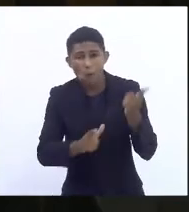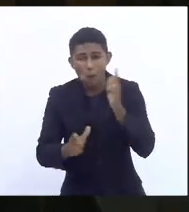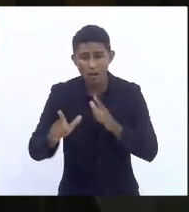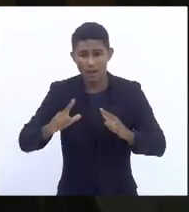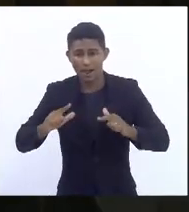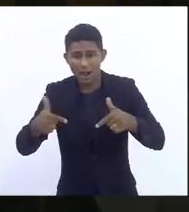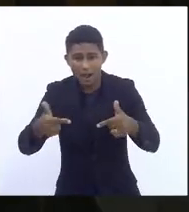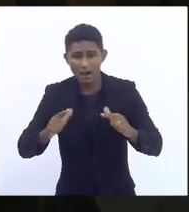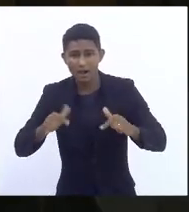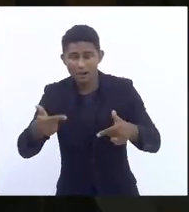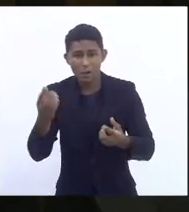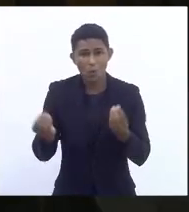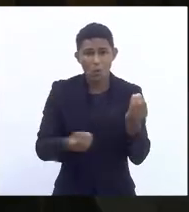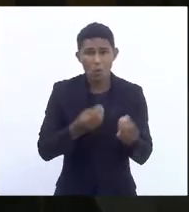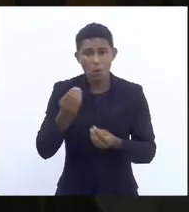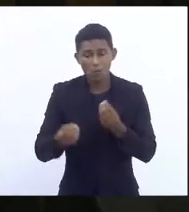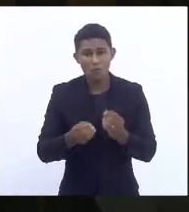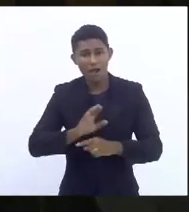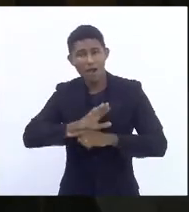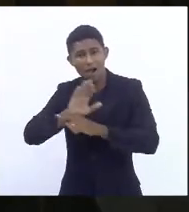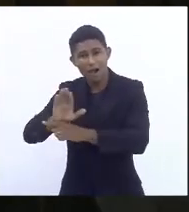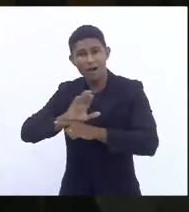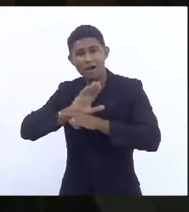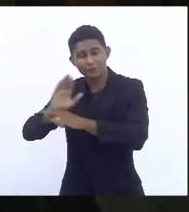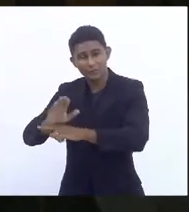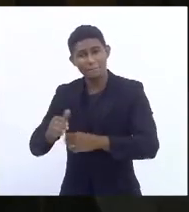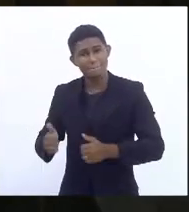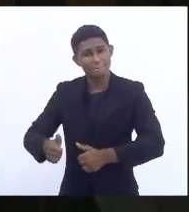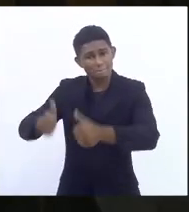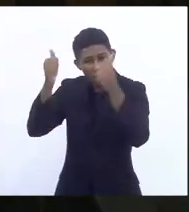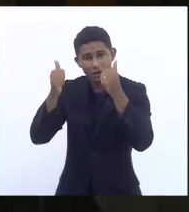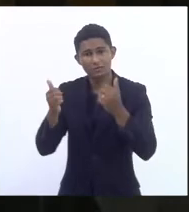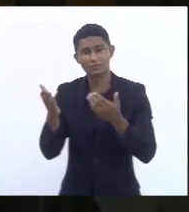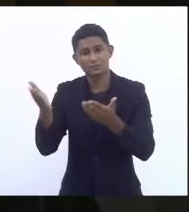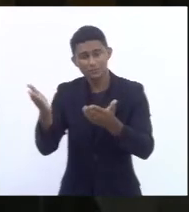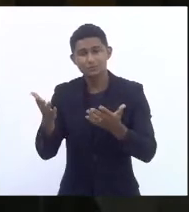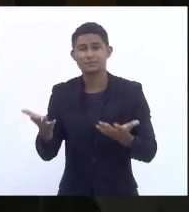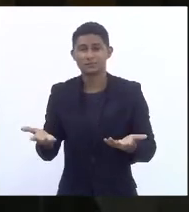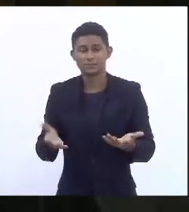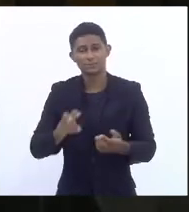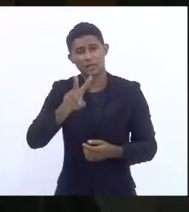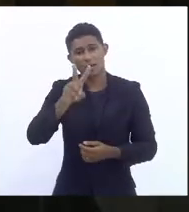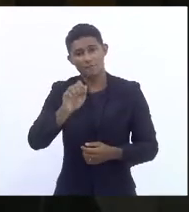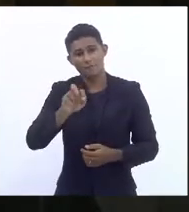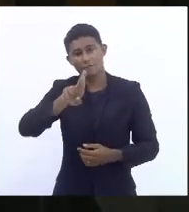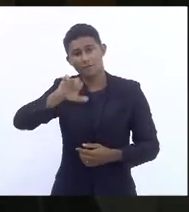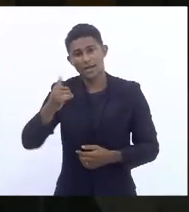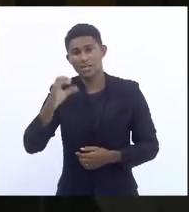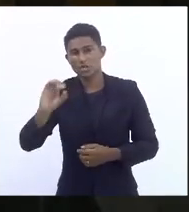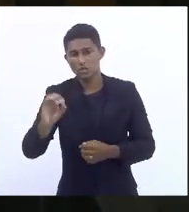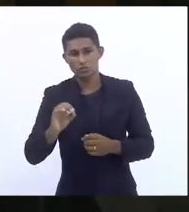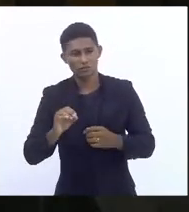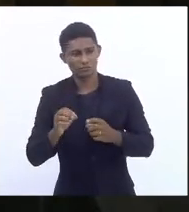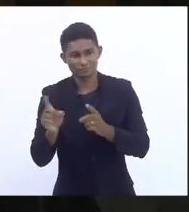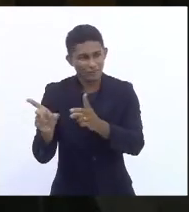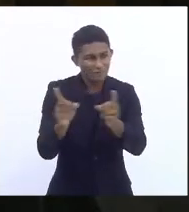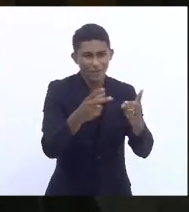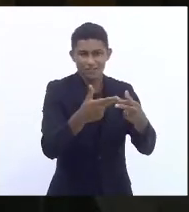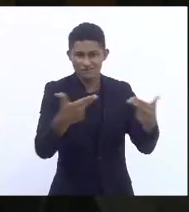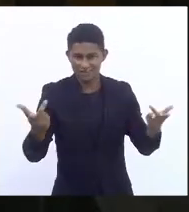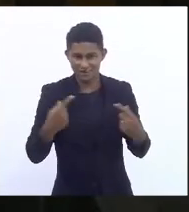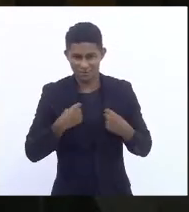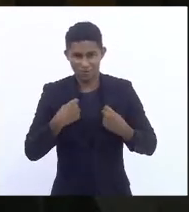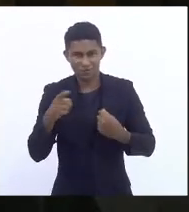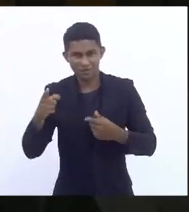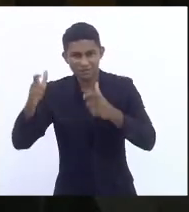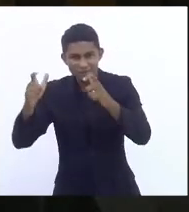de tentar atingir fortemente, favoravelmente, o varejo da indústria têxtil, onde